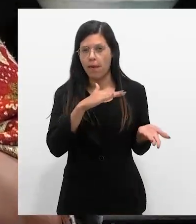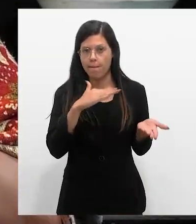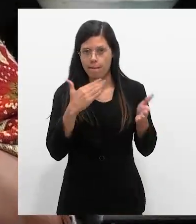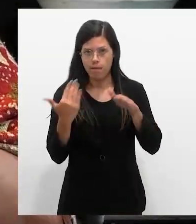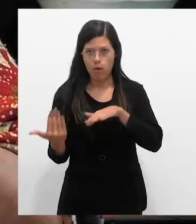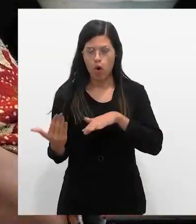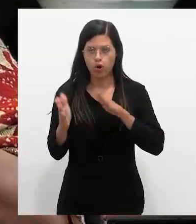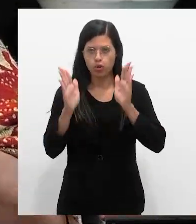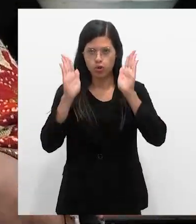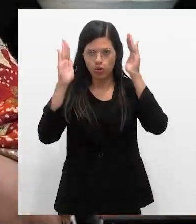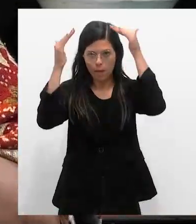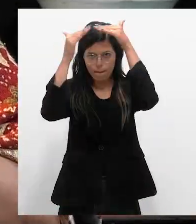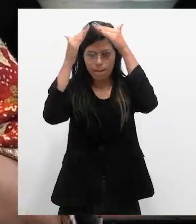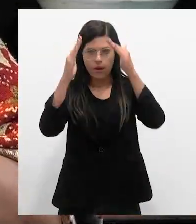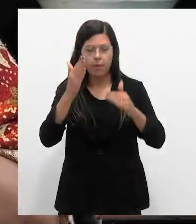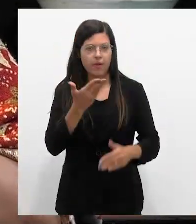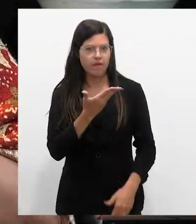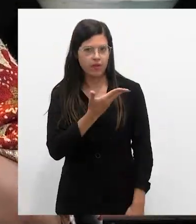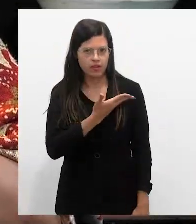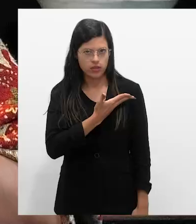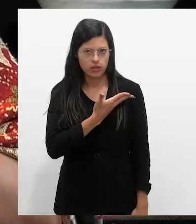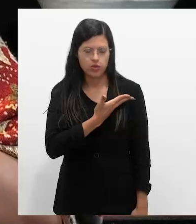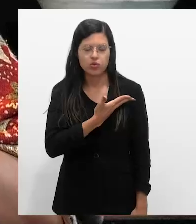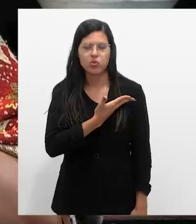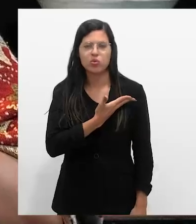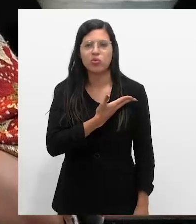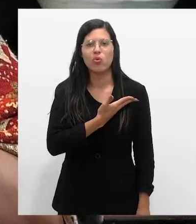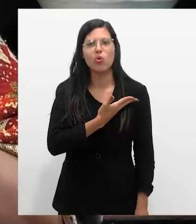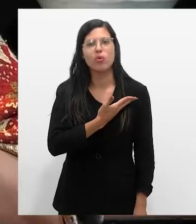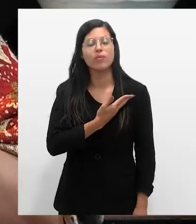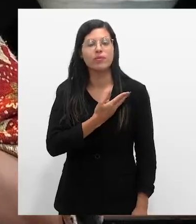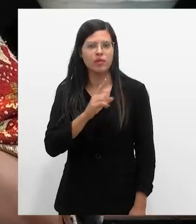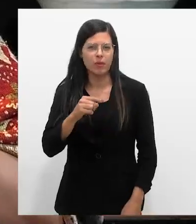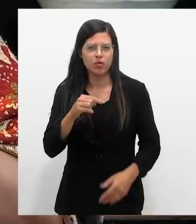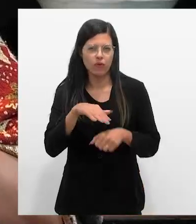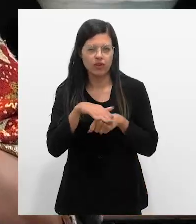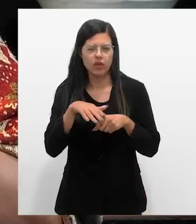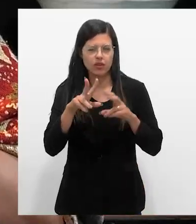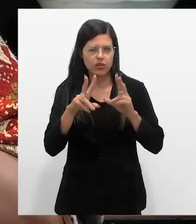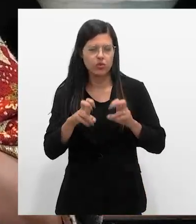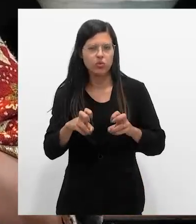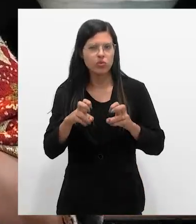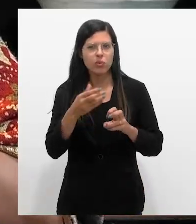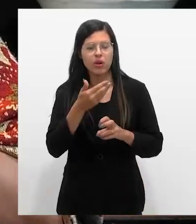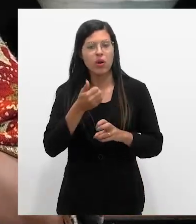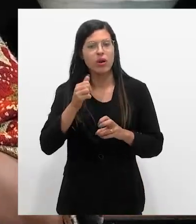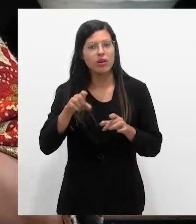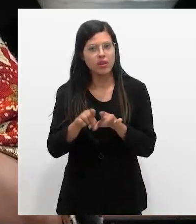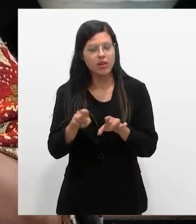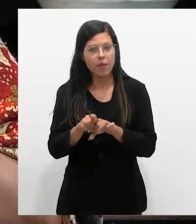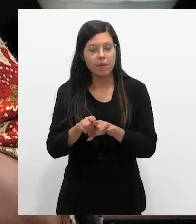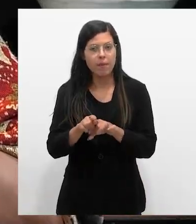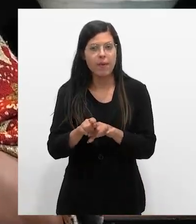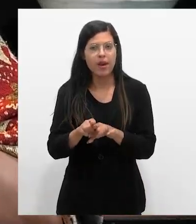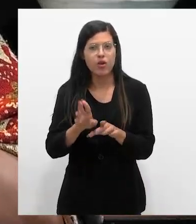Francisco, que nós vamos tocar nesse assunto também, e com a eleição de um novo